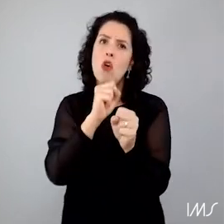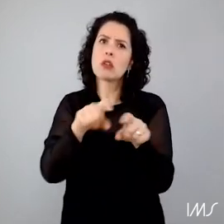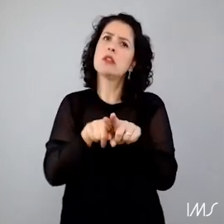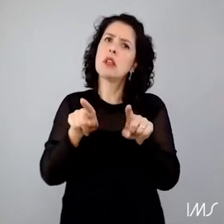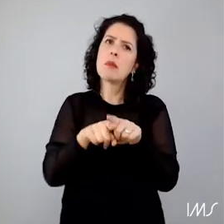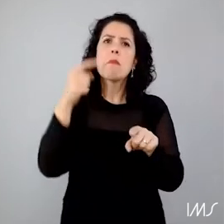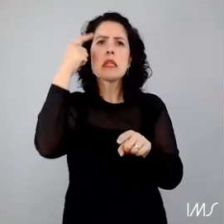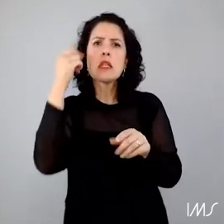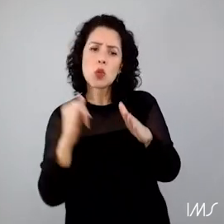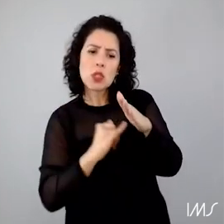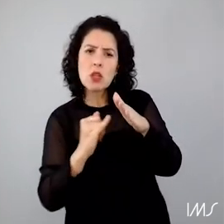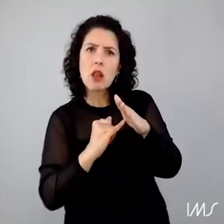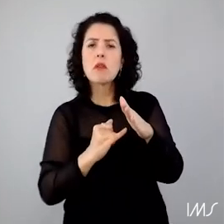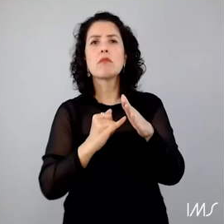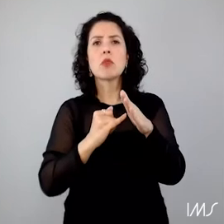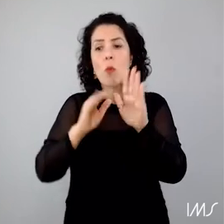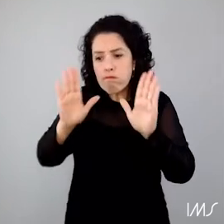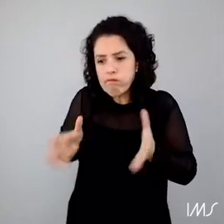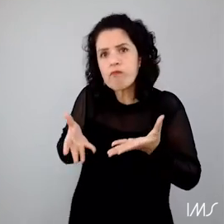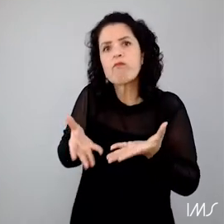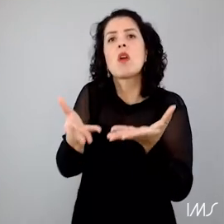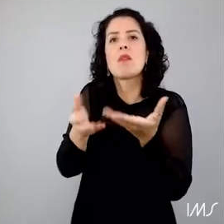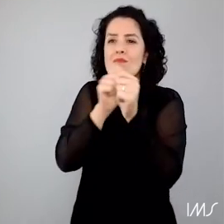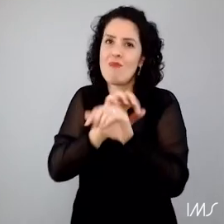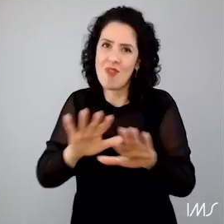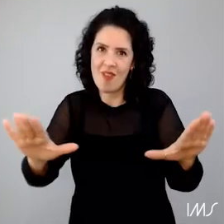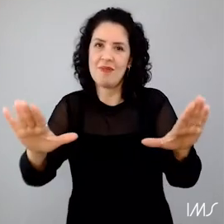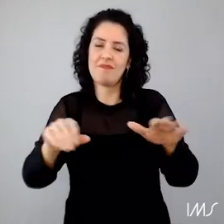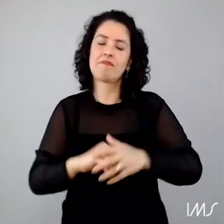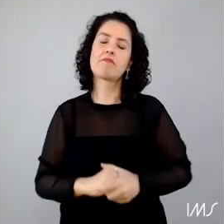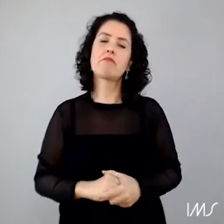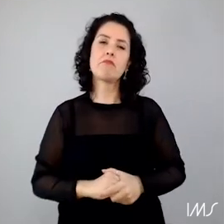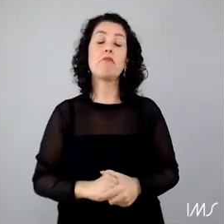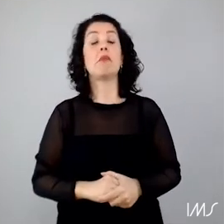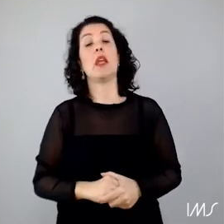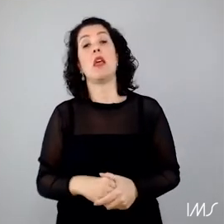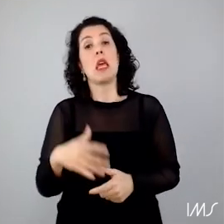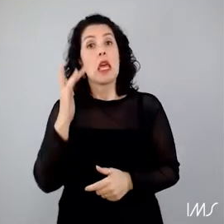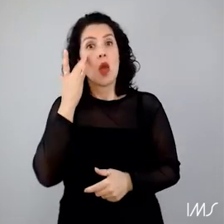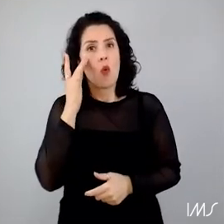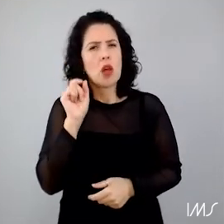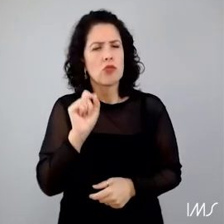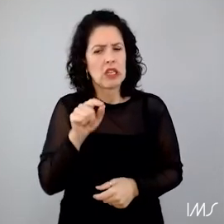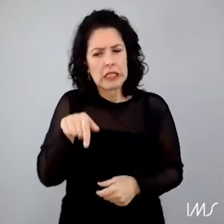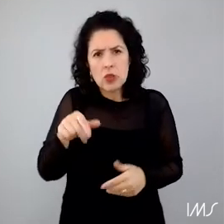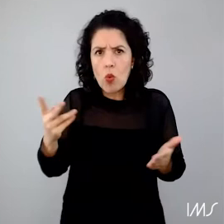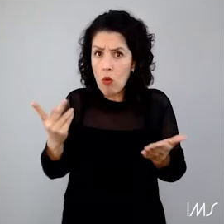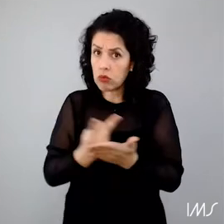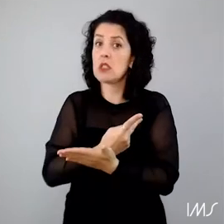permitisse esse caminho de continuidade, né? Eu acho que isso ocorreu, né?